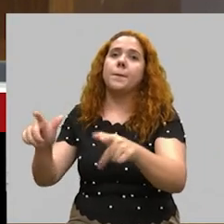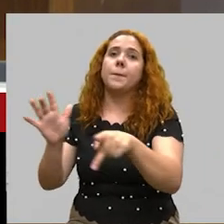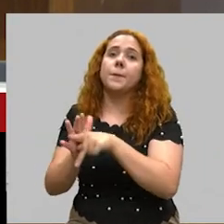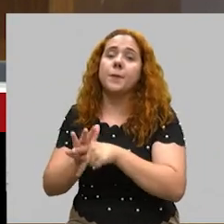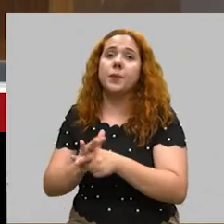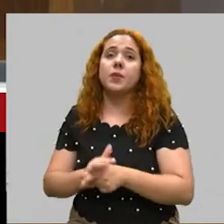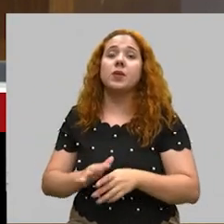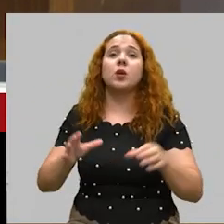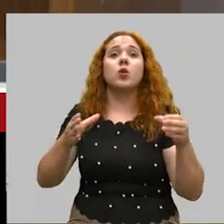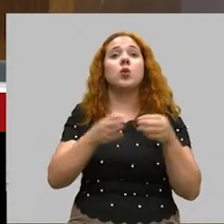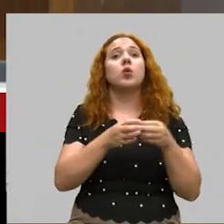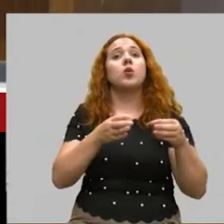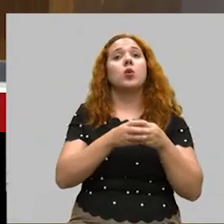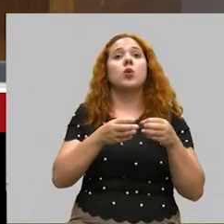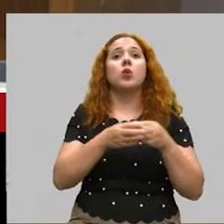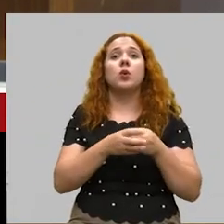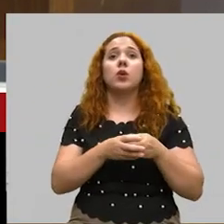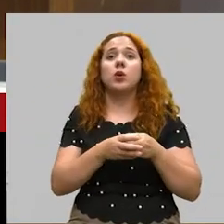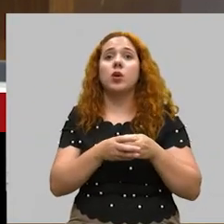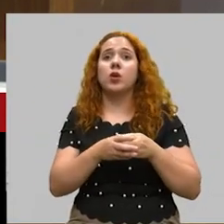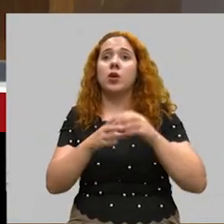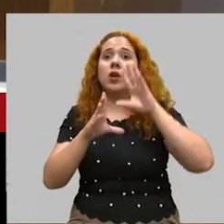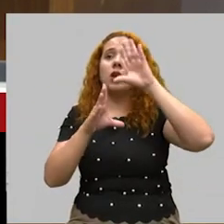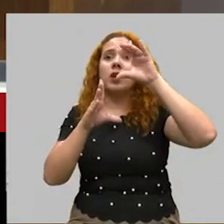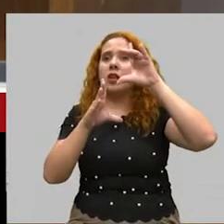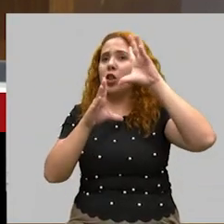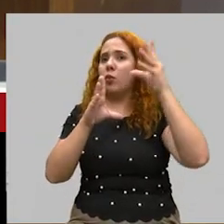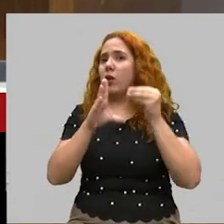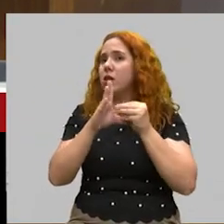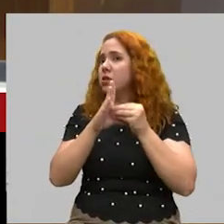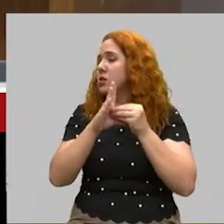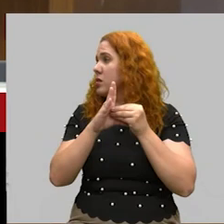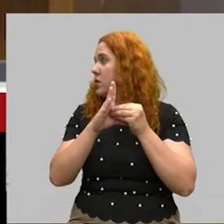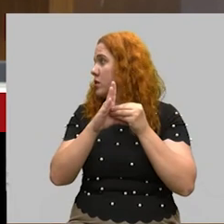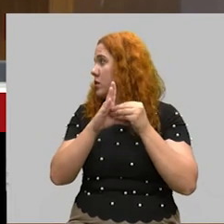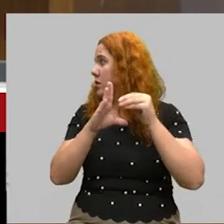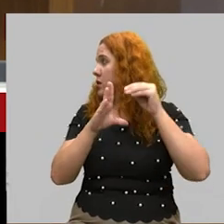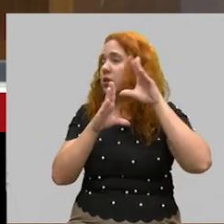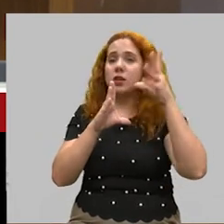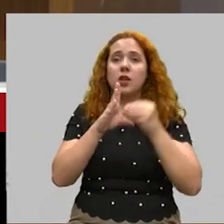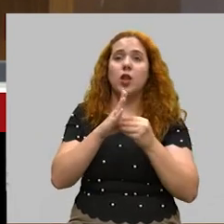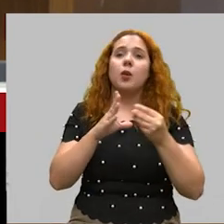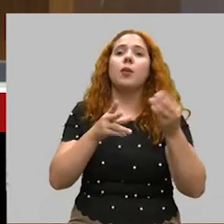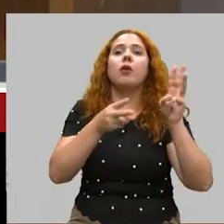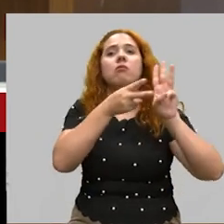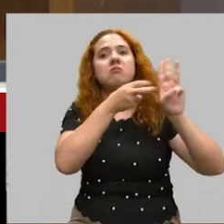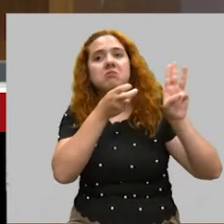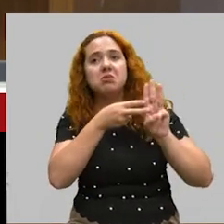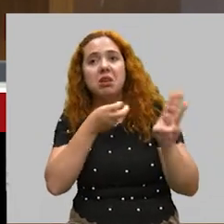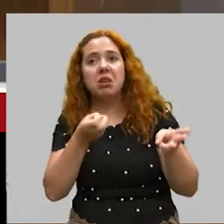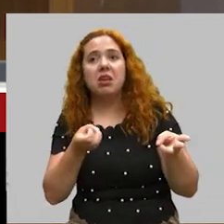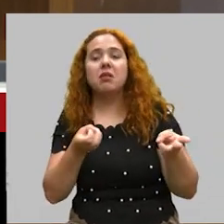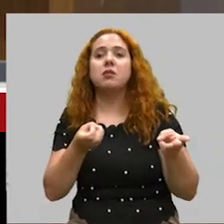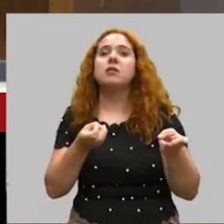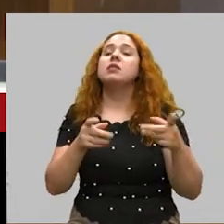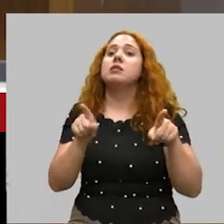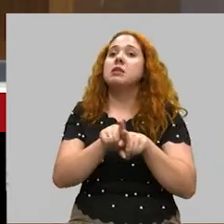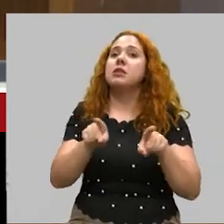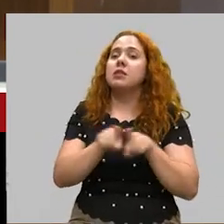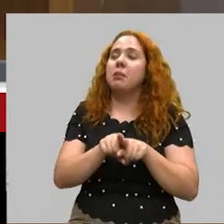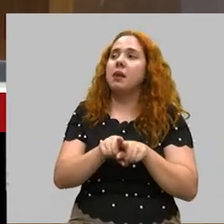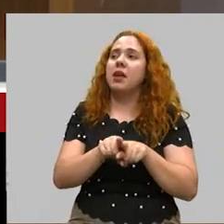grupo de escolas a gente tá falando também das escolas quilombolas das escolas indígenas das escolas que que funcionam assentamentos